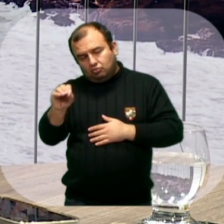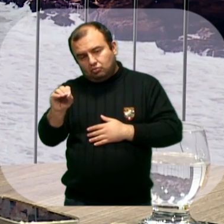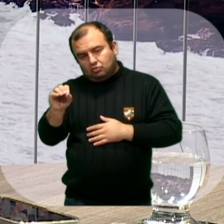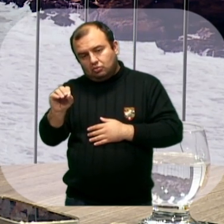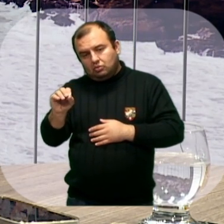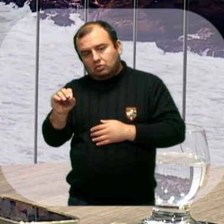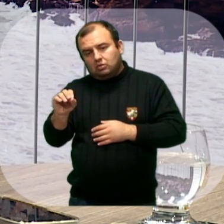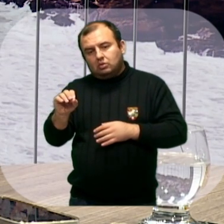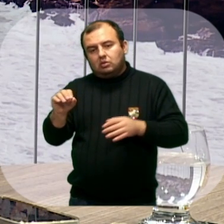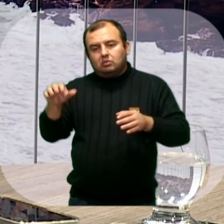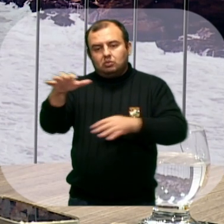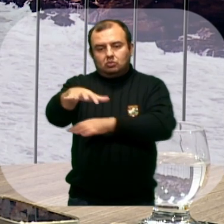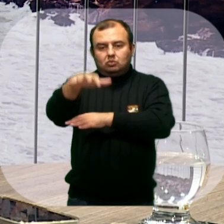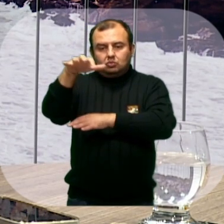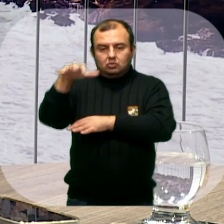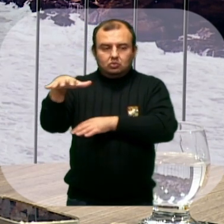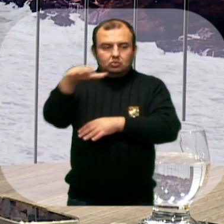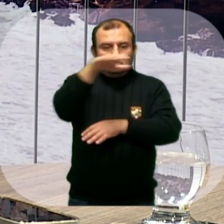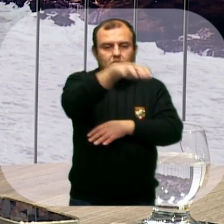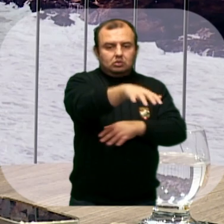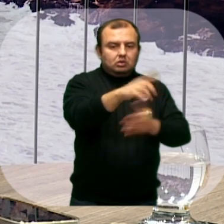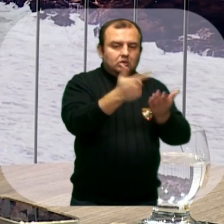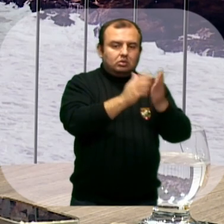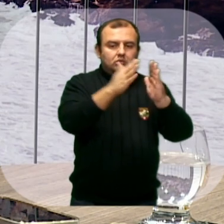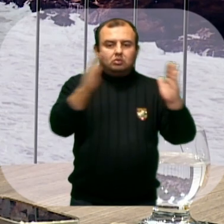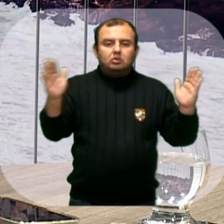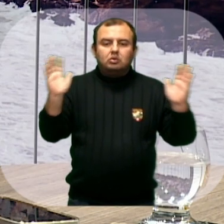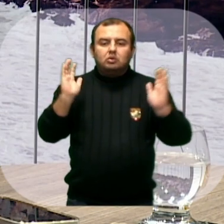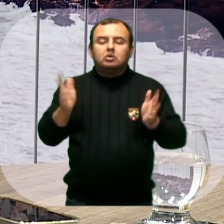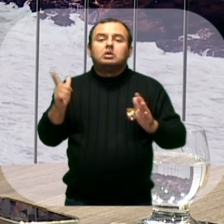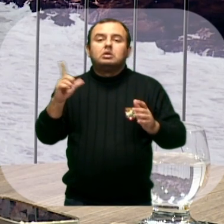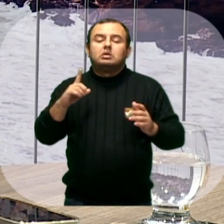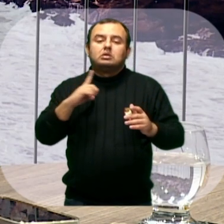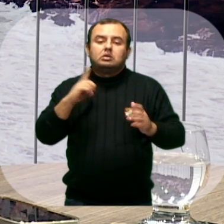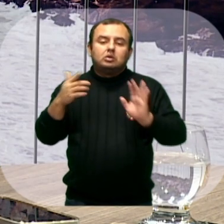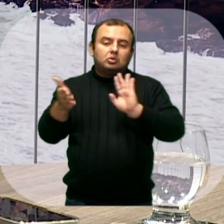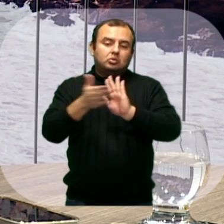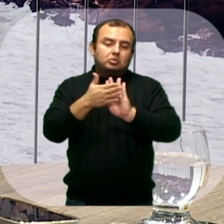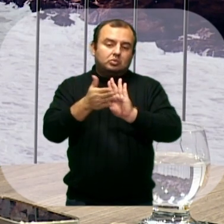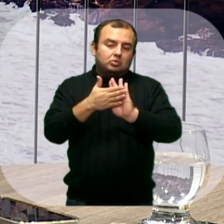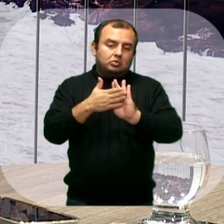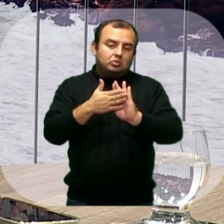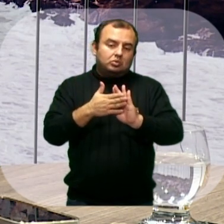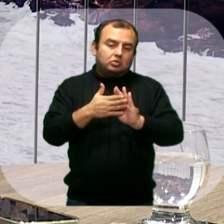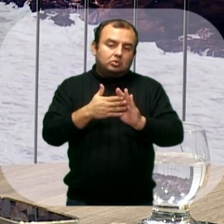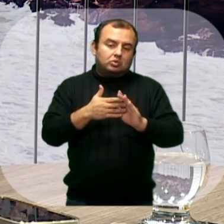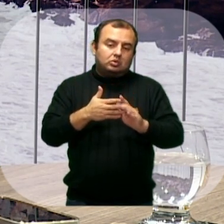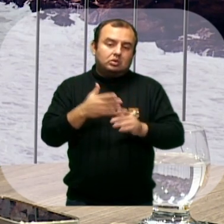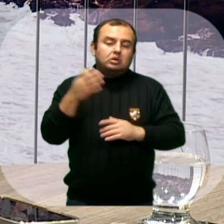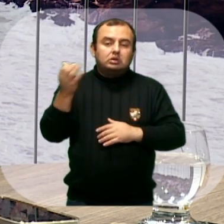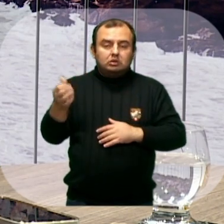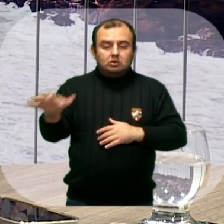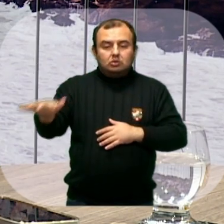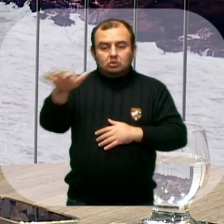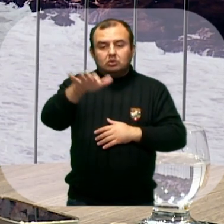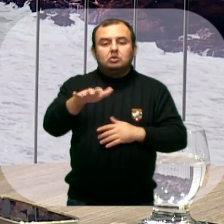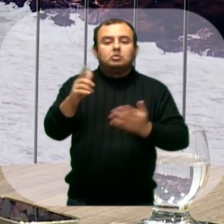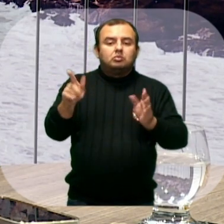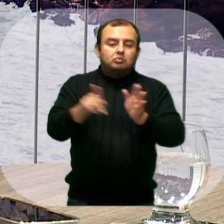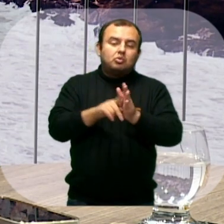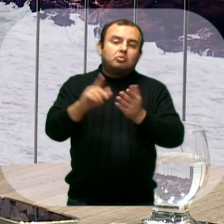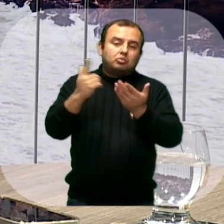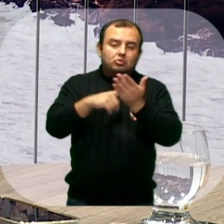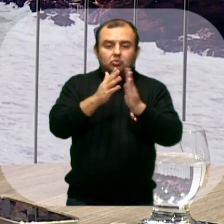transformar container em biblioteca. E nesse primeiro ano nós temos a proposta de transformarmos 6 containers em